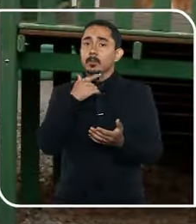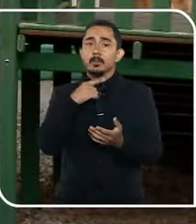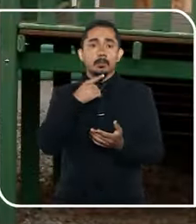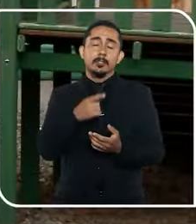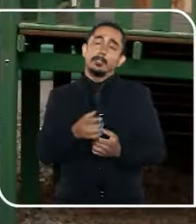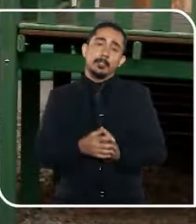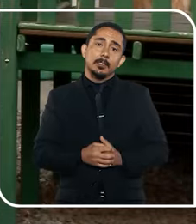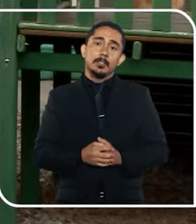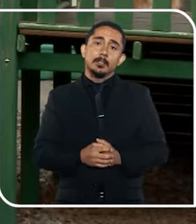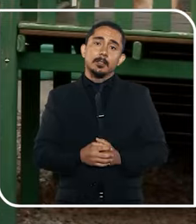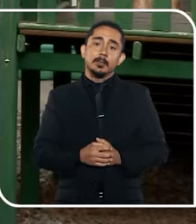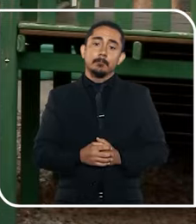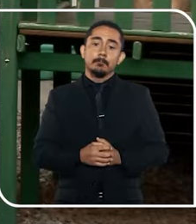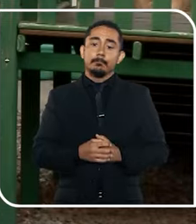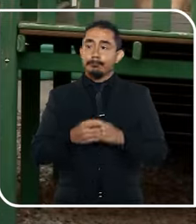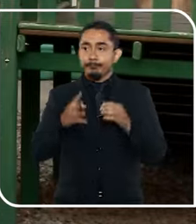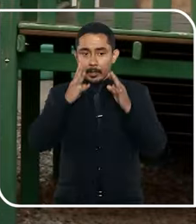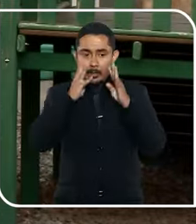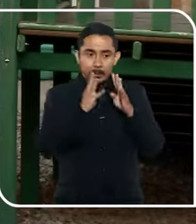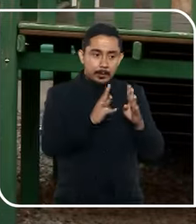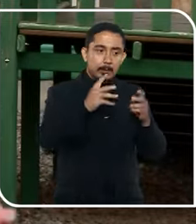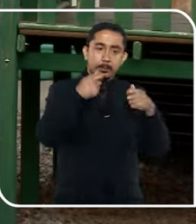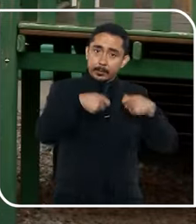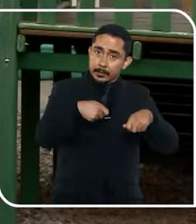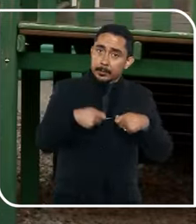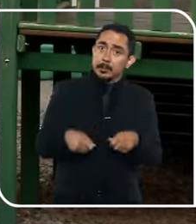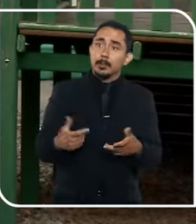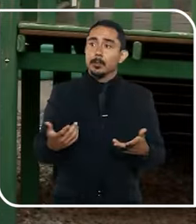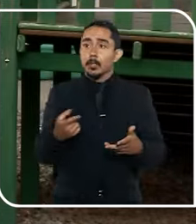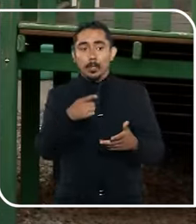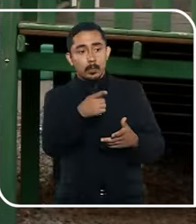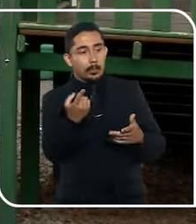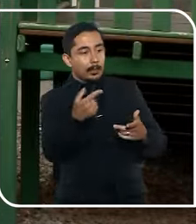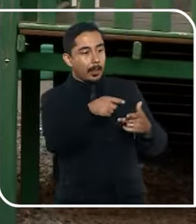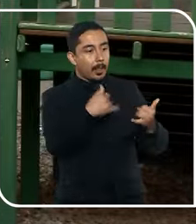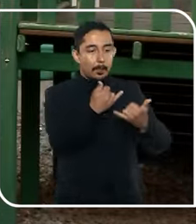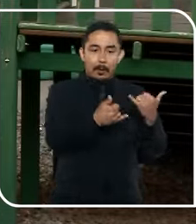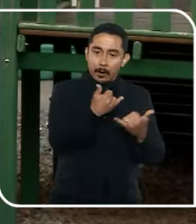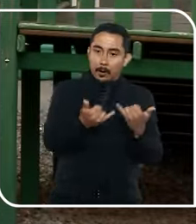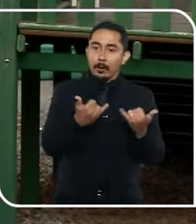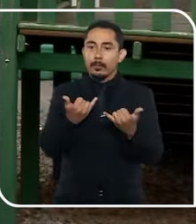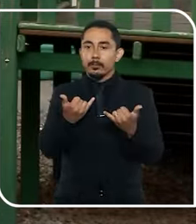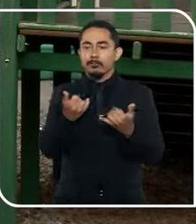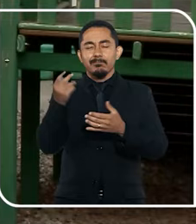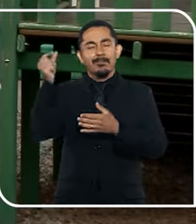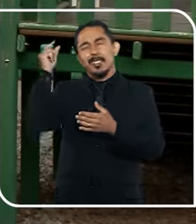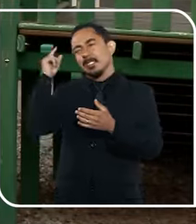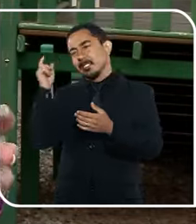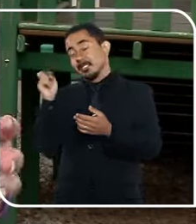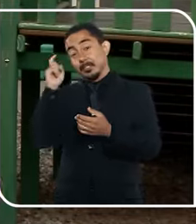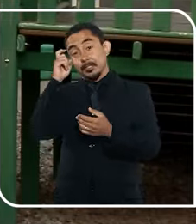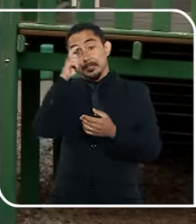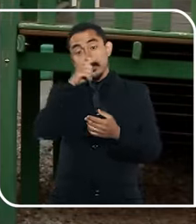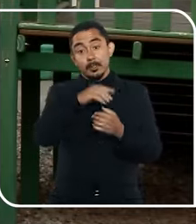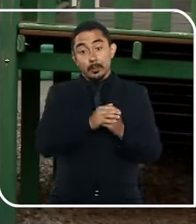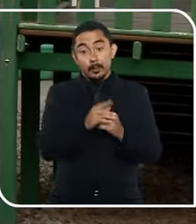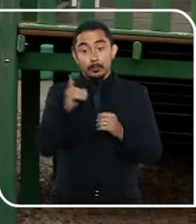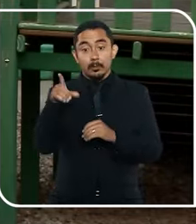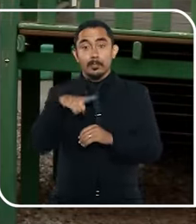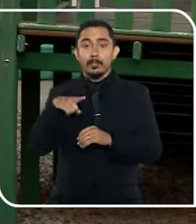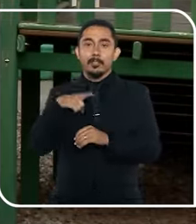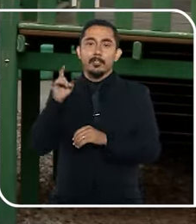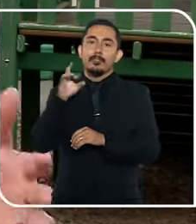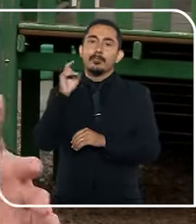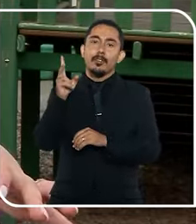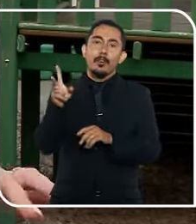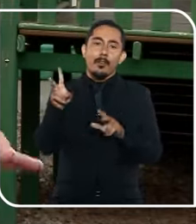eu gostaria que ela ficasse, né? Que tivesse atenção, que tivesse atividade. Antigamente era hospedado